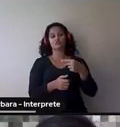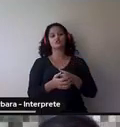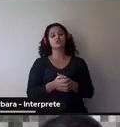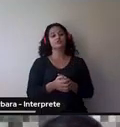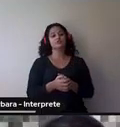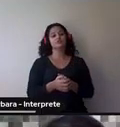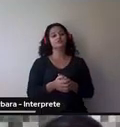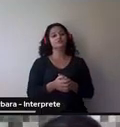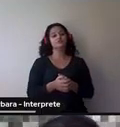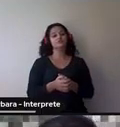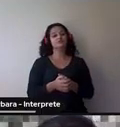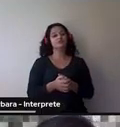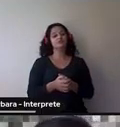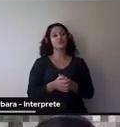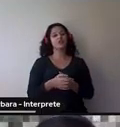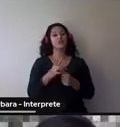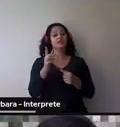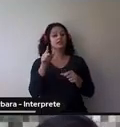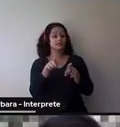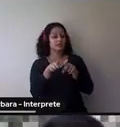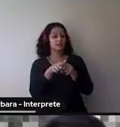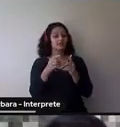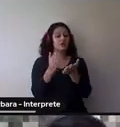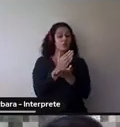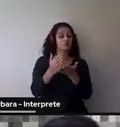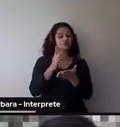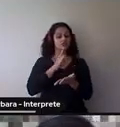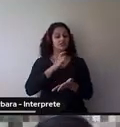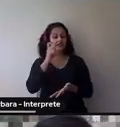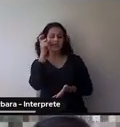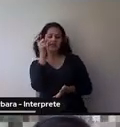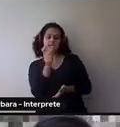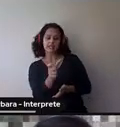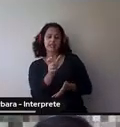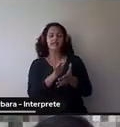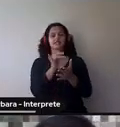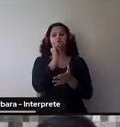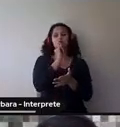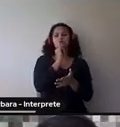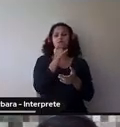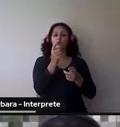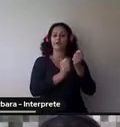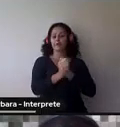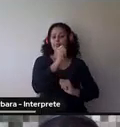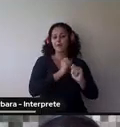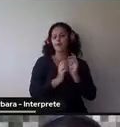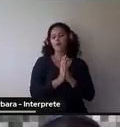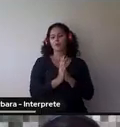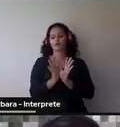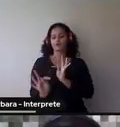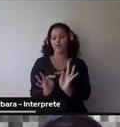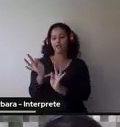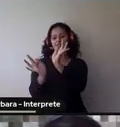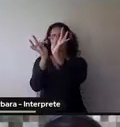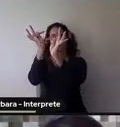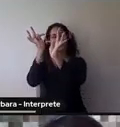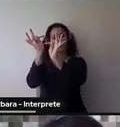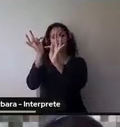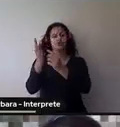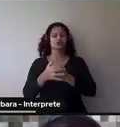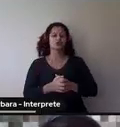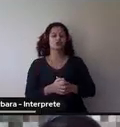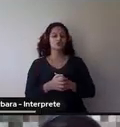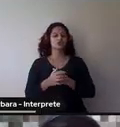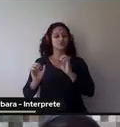que apresentavam algum interesse, seja biotecnológico ou econômico. Então, essas ordens, no caso, a